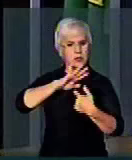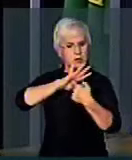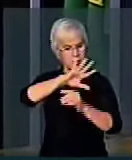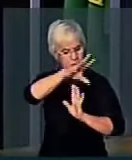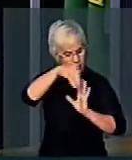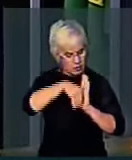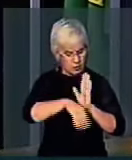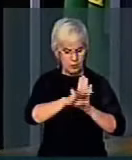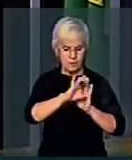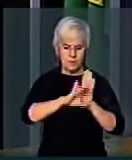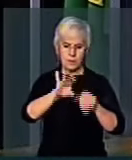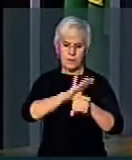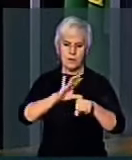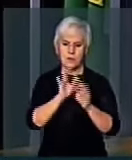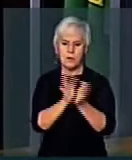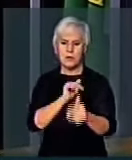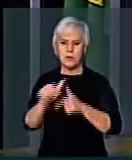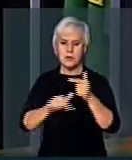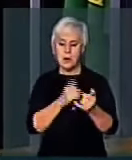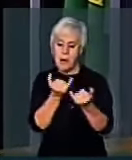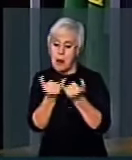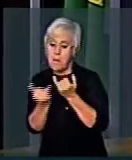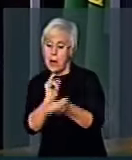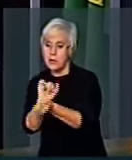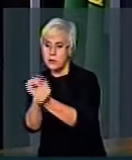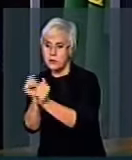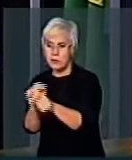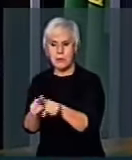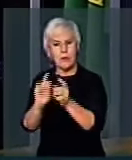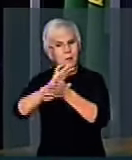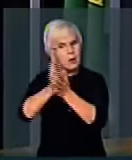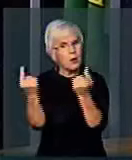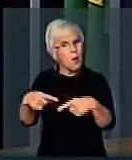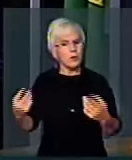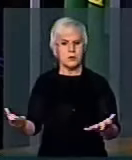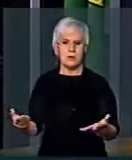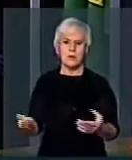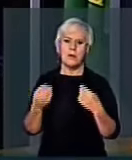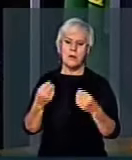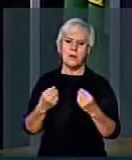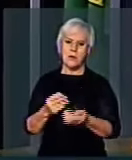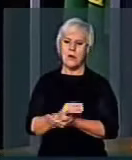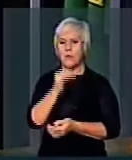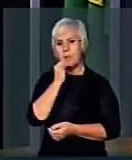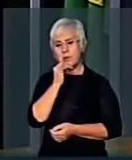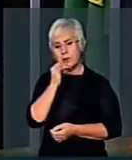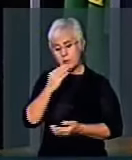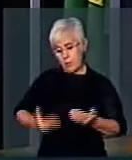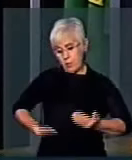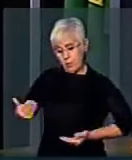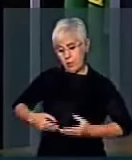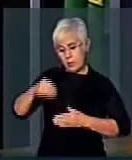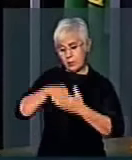emenda à Constituição, aqueles que praticam o trabalho análogo à escravidão. Ou seja, um quarto de uma empregada doméstica que